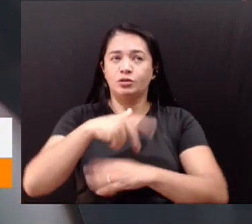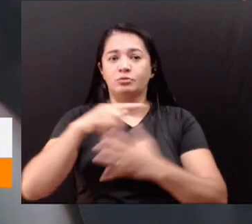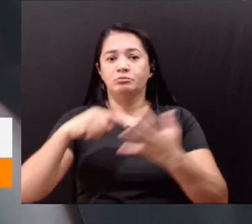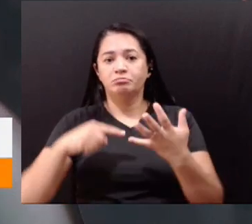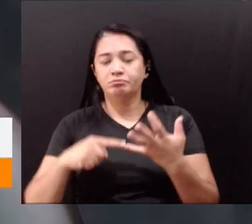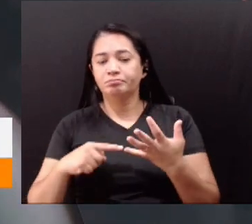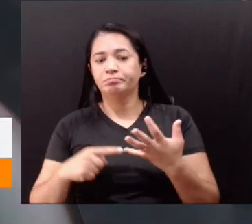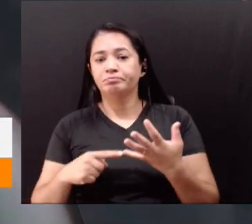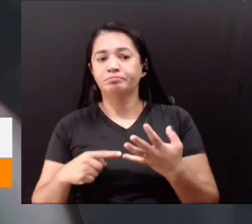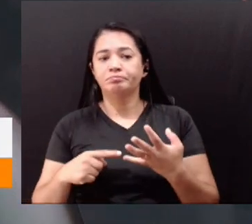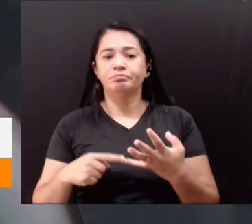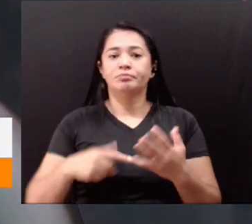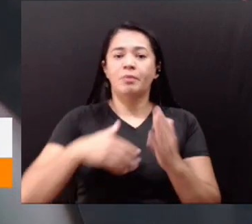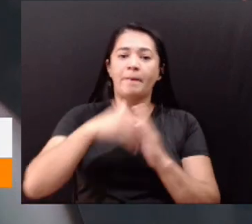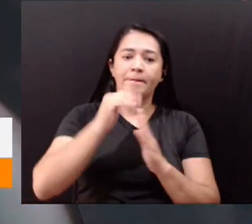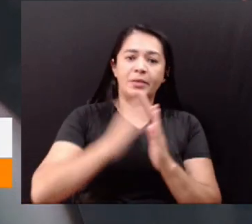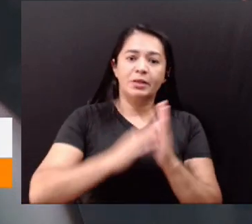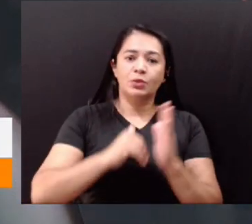pintura,